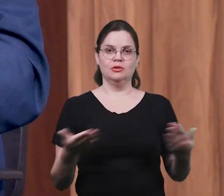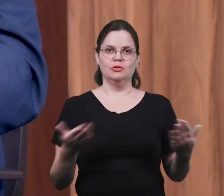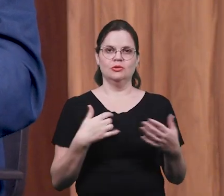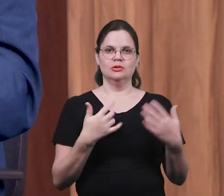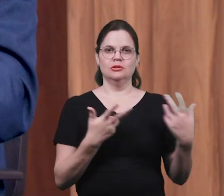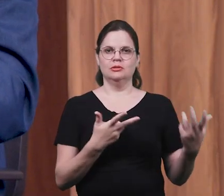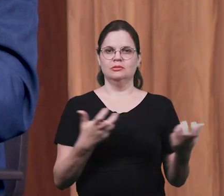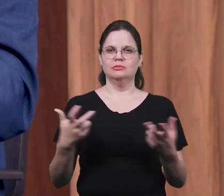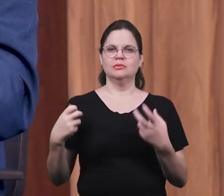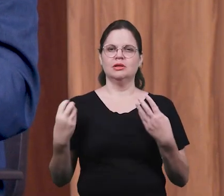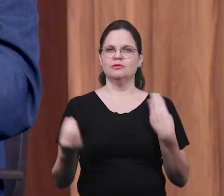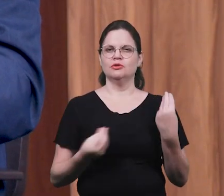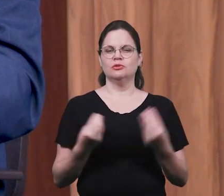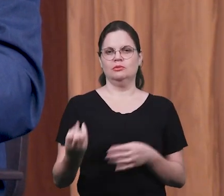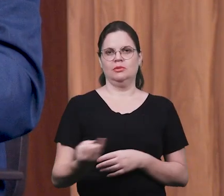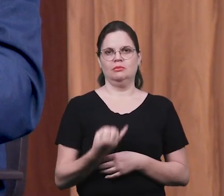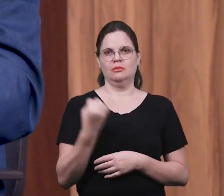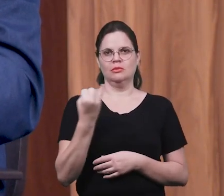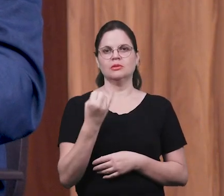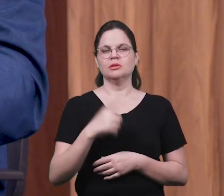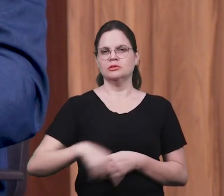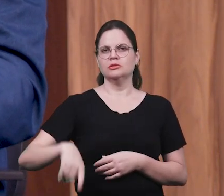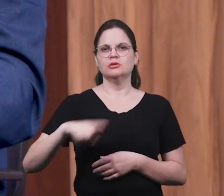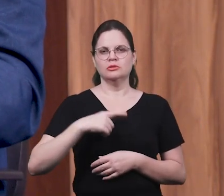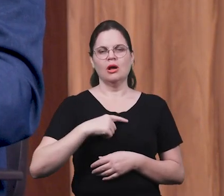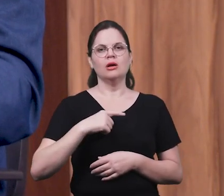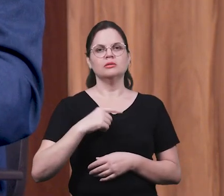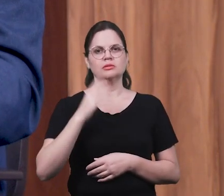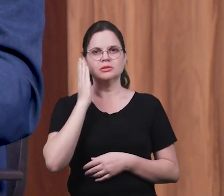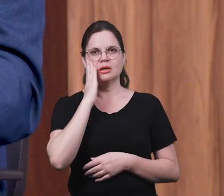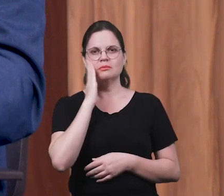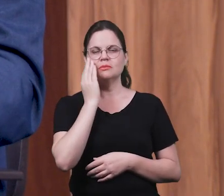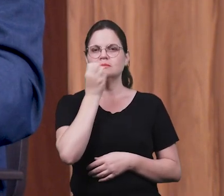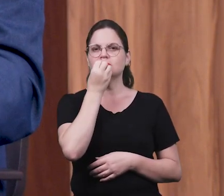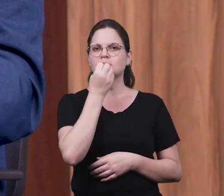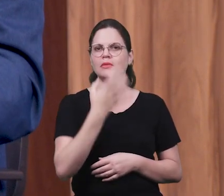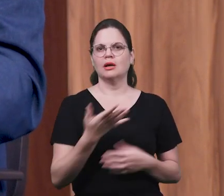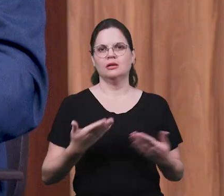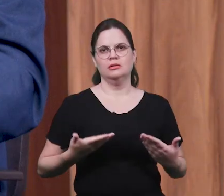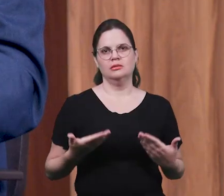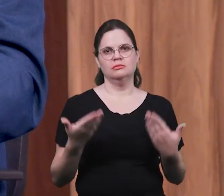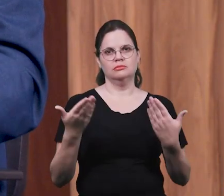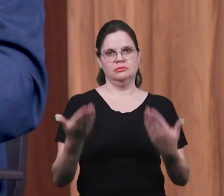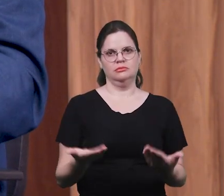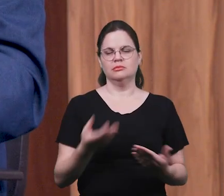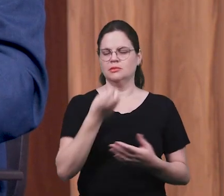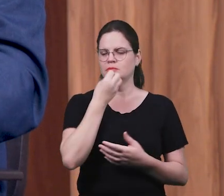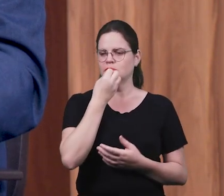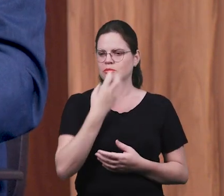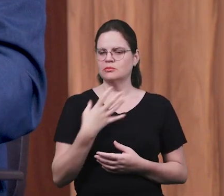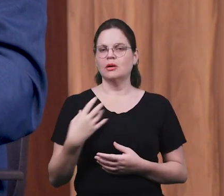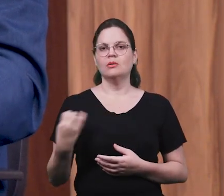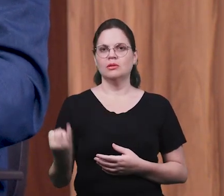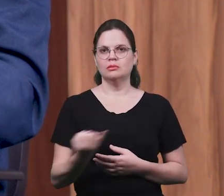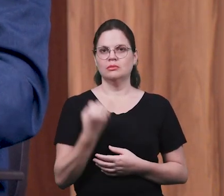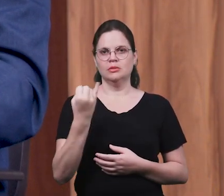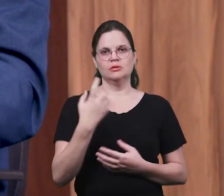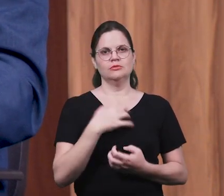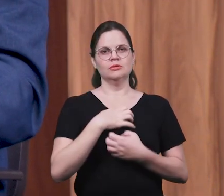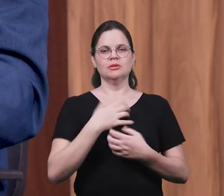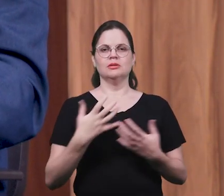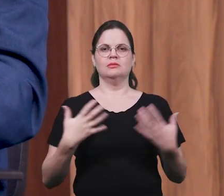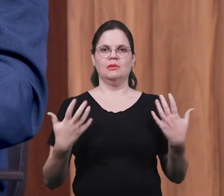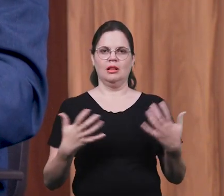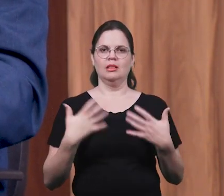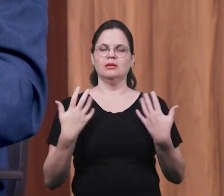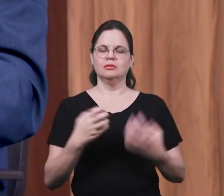é importante a pessoa ser bem recebida. É muito importante, é gratificante. Isso para mim é uma alegria, é